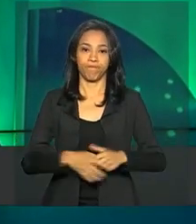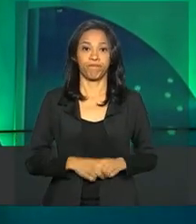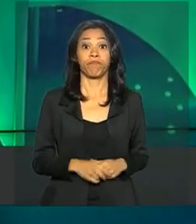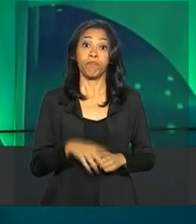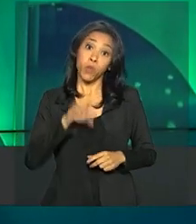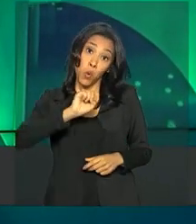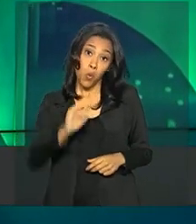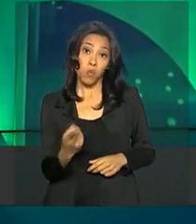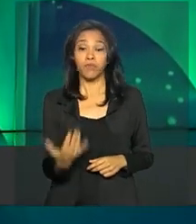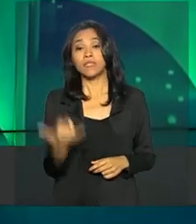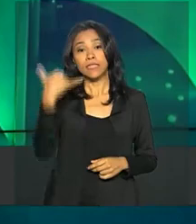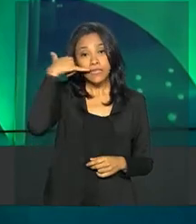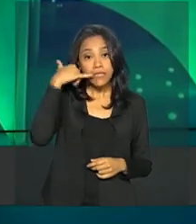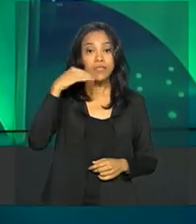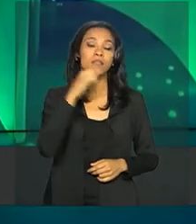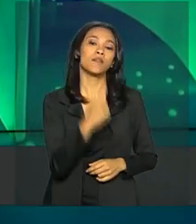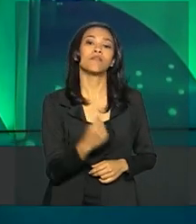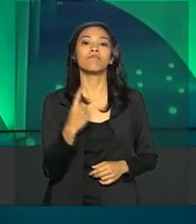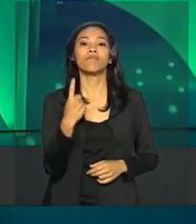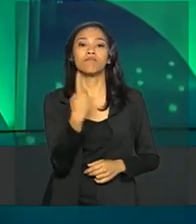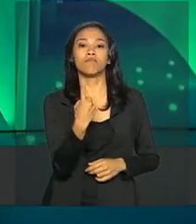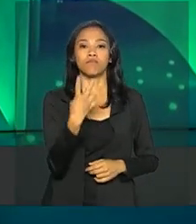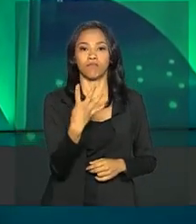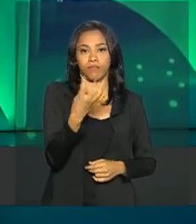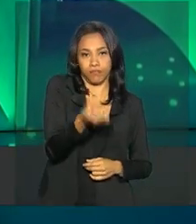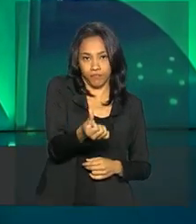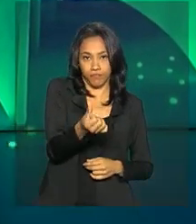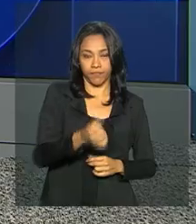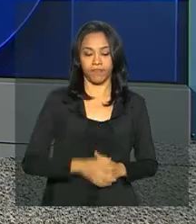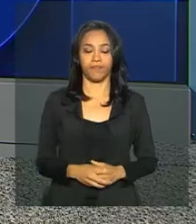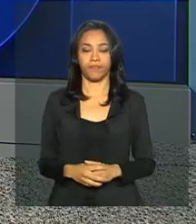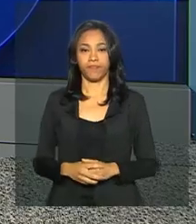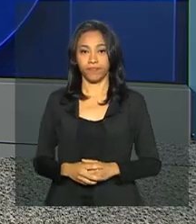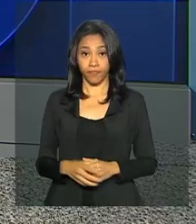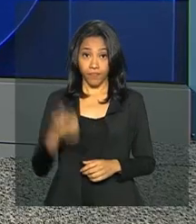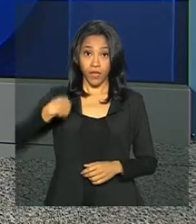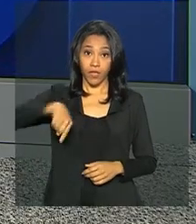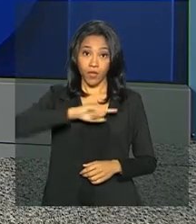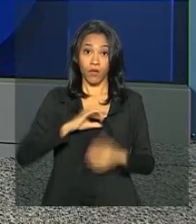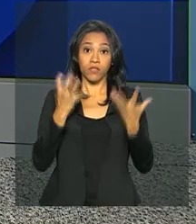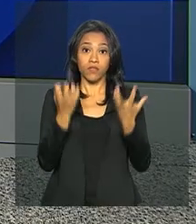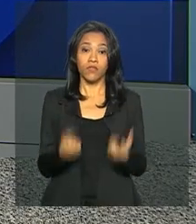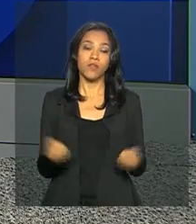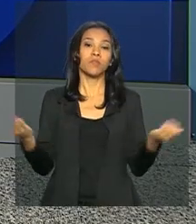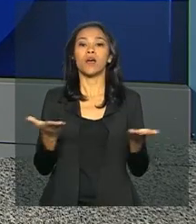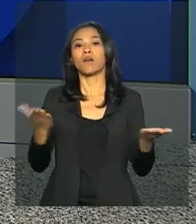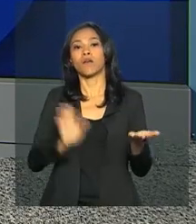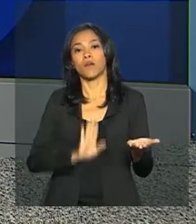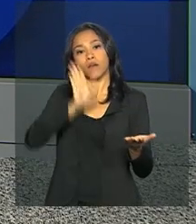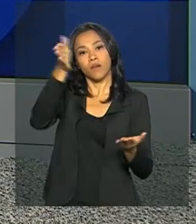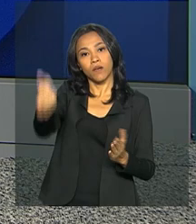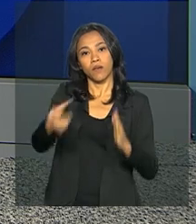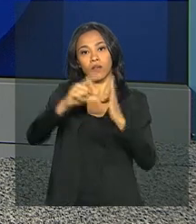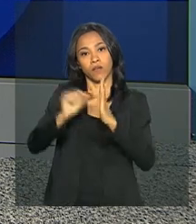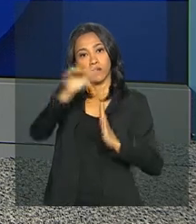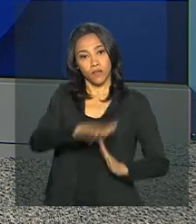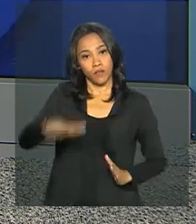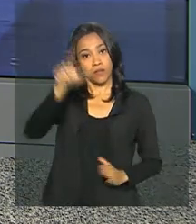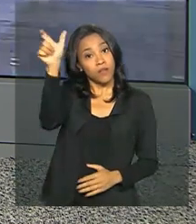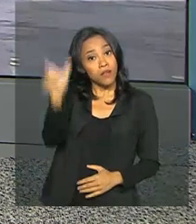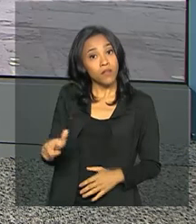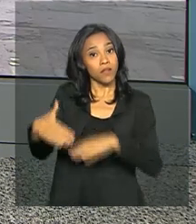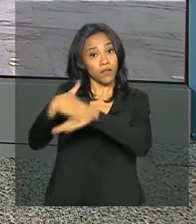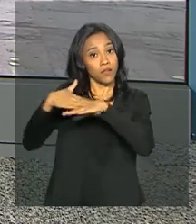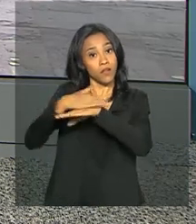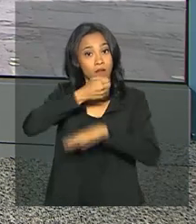receita.fazenda.gov.br ou ligar para o Receita Fone 146. E nós vamos agora ao Palácio do Planalto conversar com a repórter